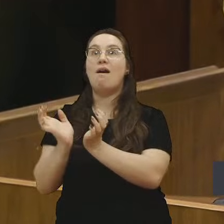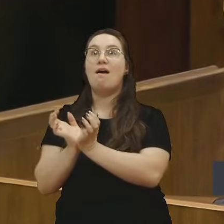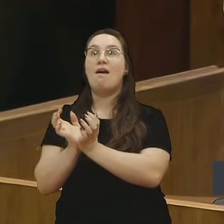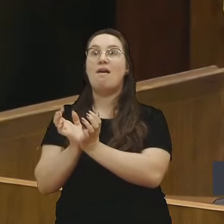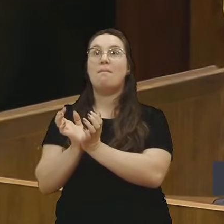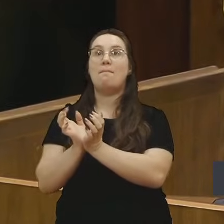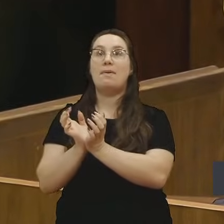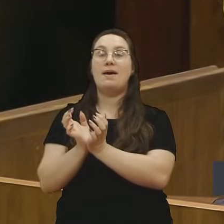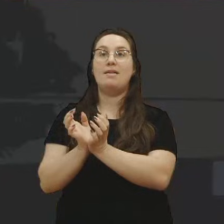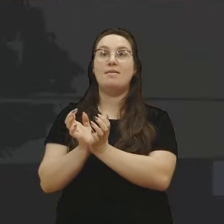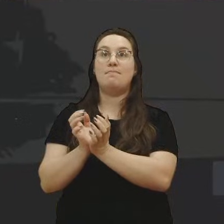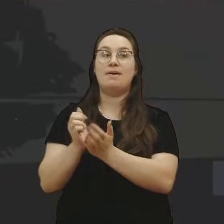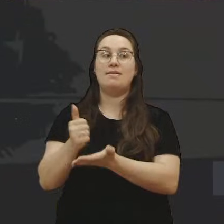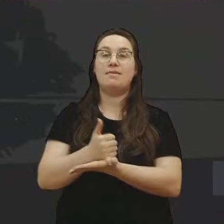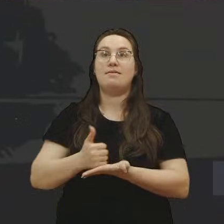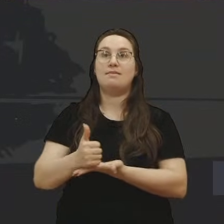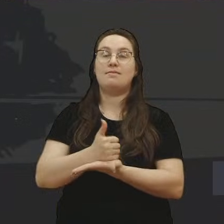base.